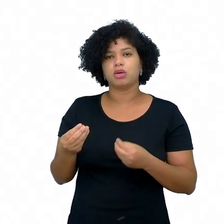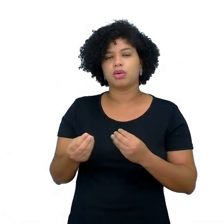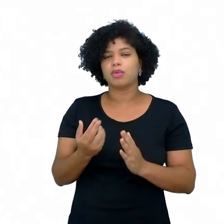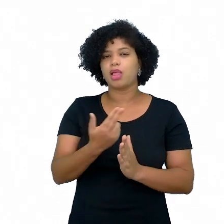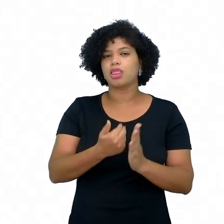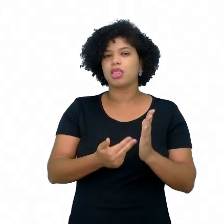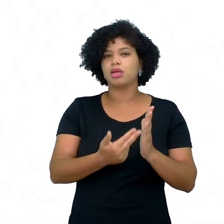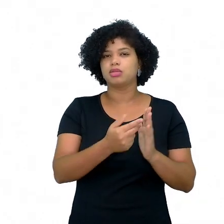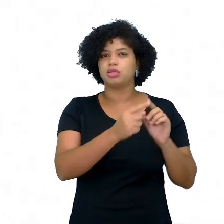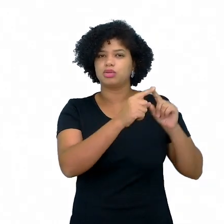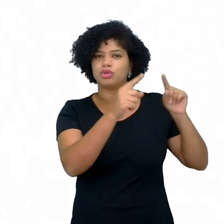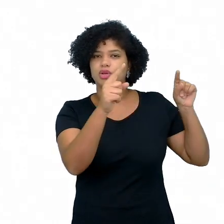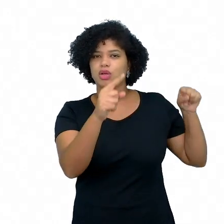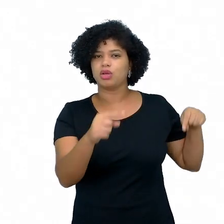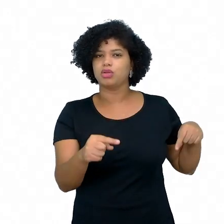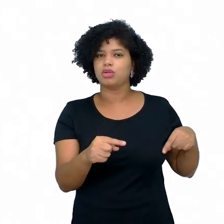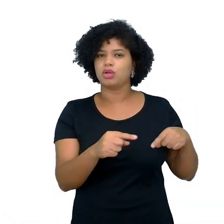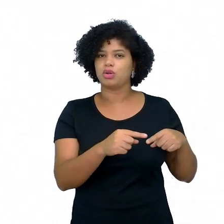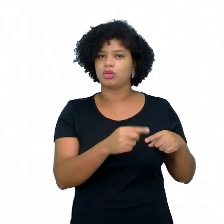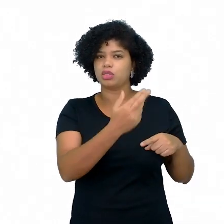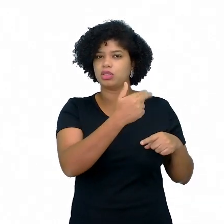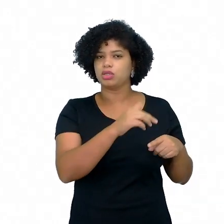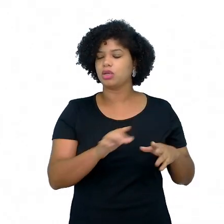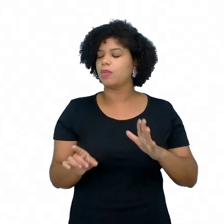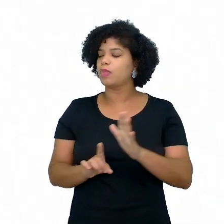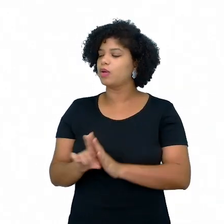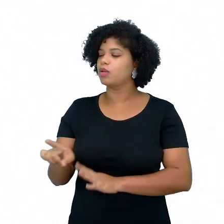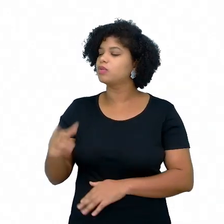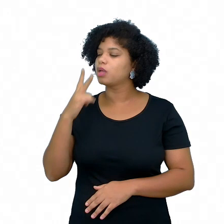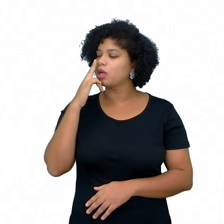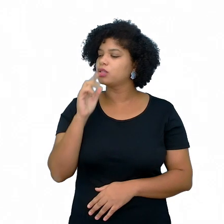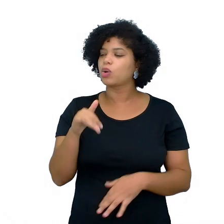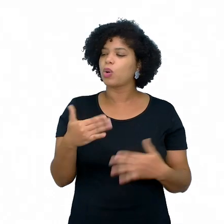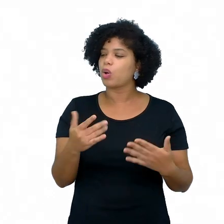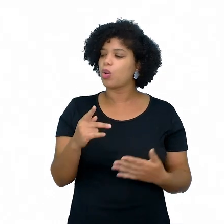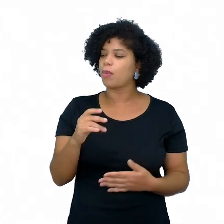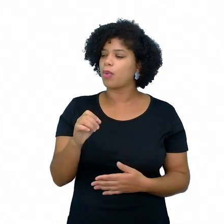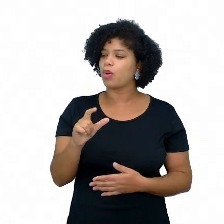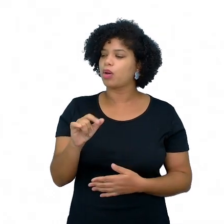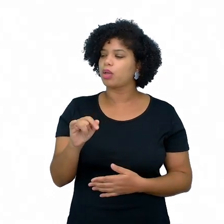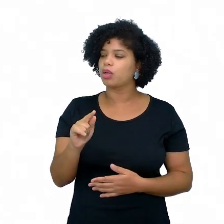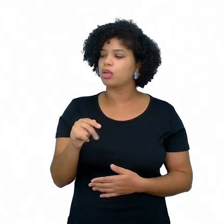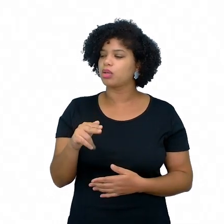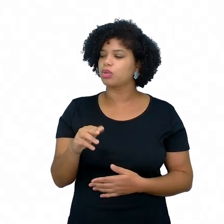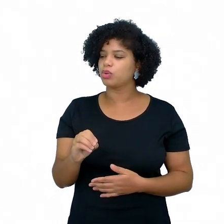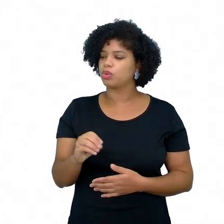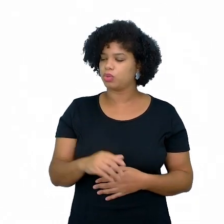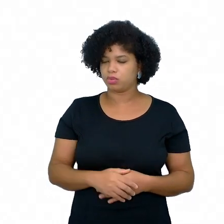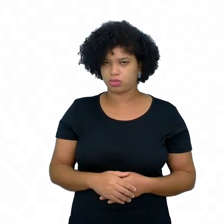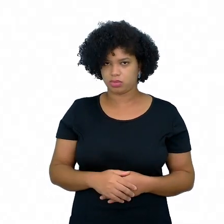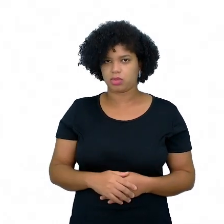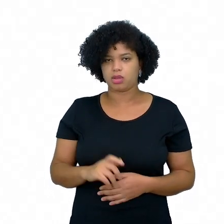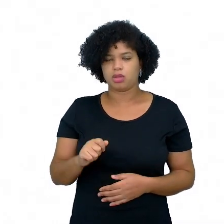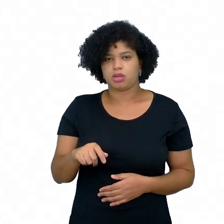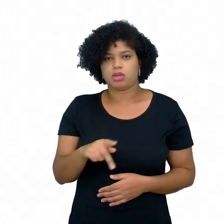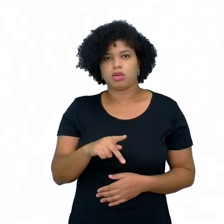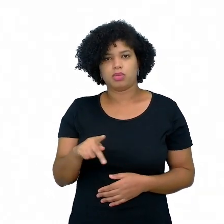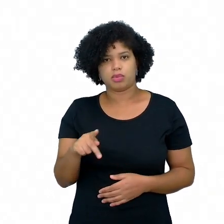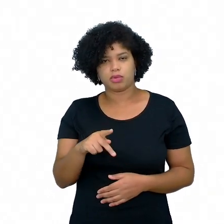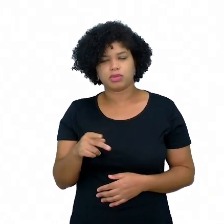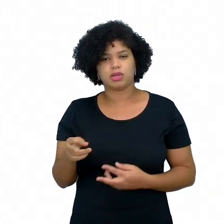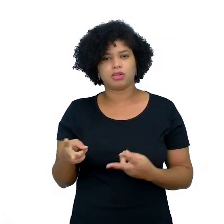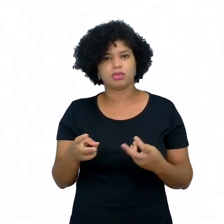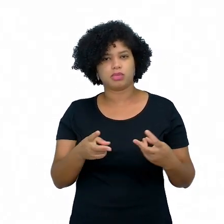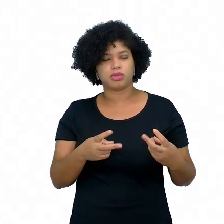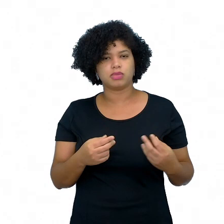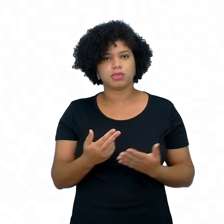pergunte quais são os polígonos, né? Então, aí o professor vai estar